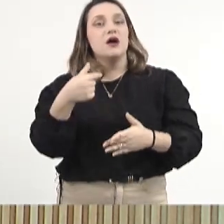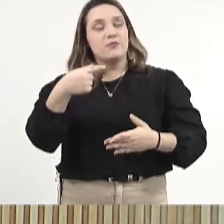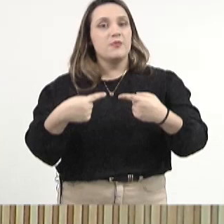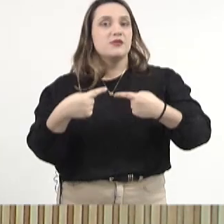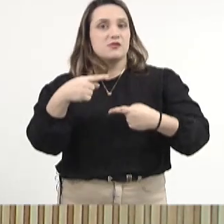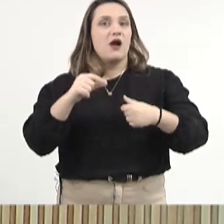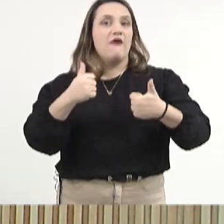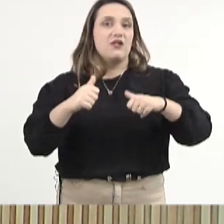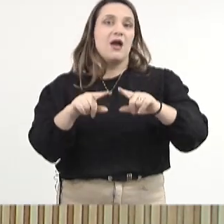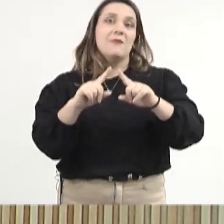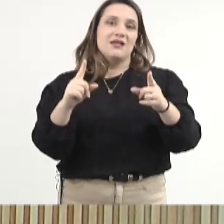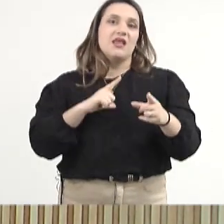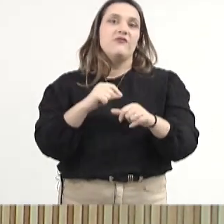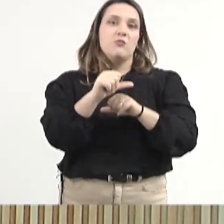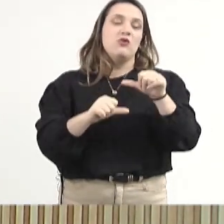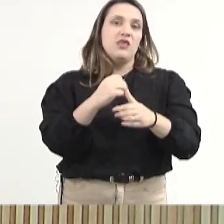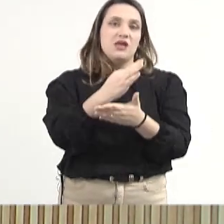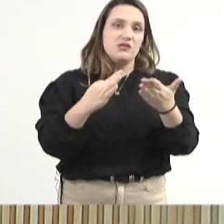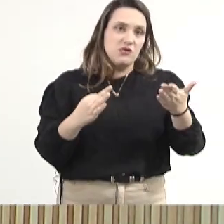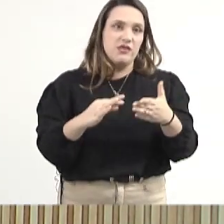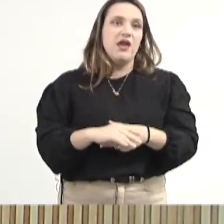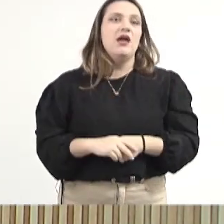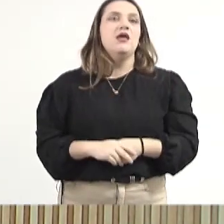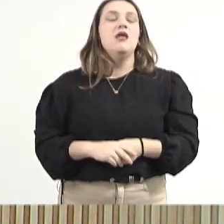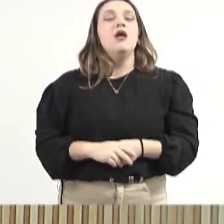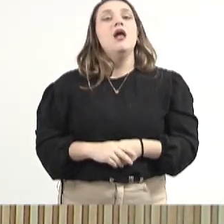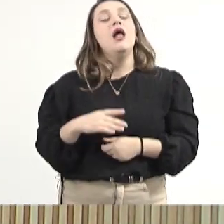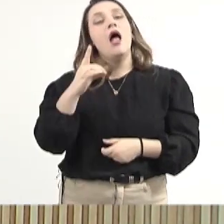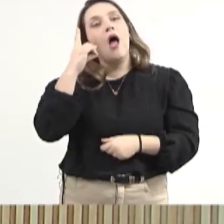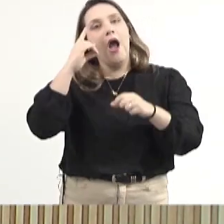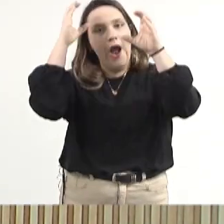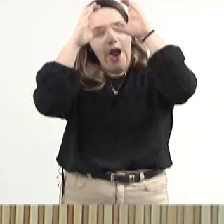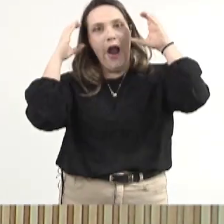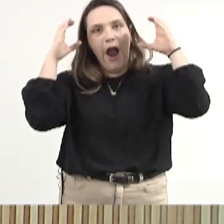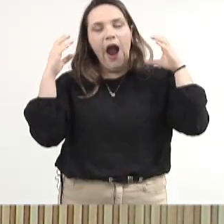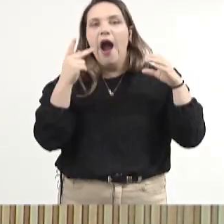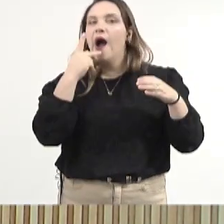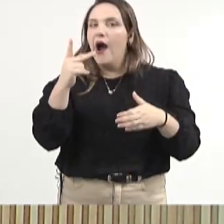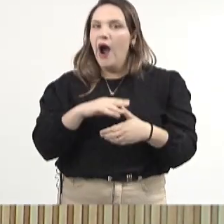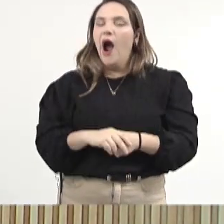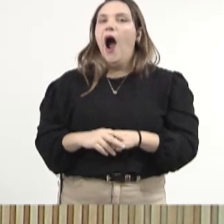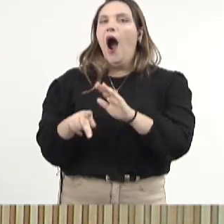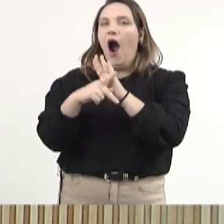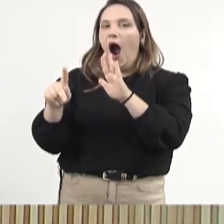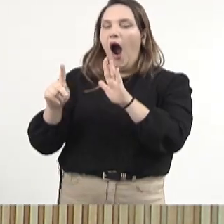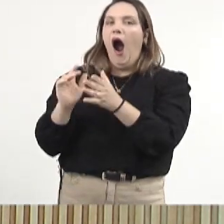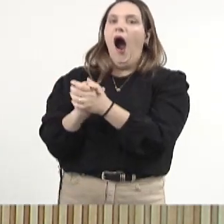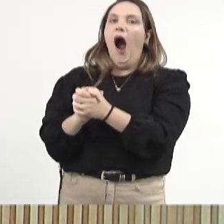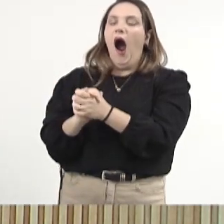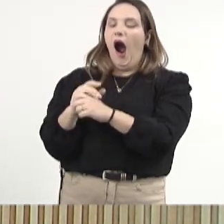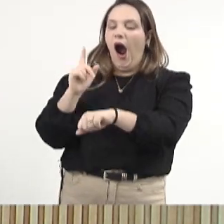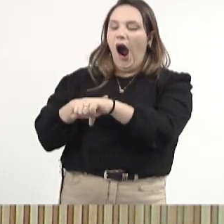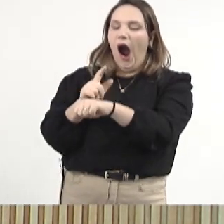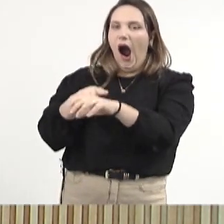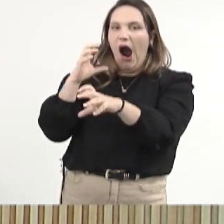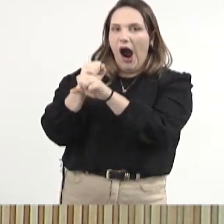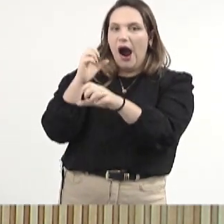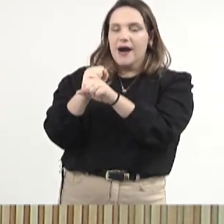como passou por emendas, e justamente também a primeira fala do deputado Caravina com relação à contagem de tempo